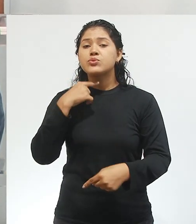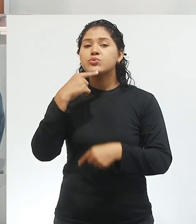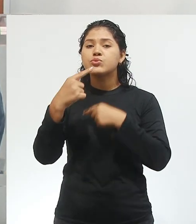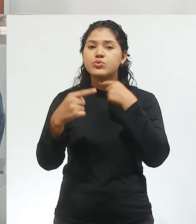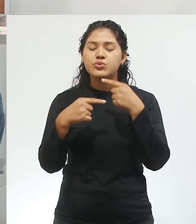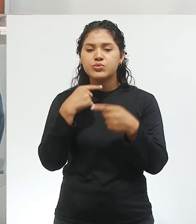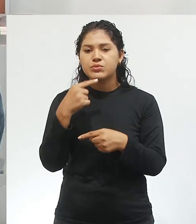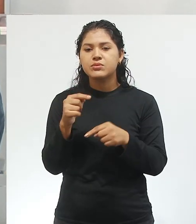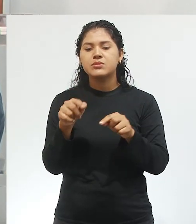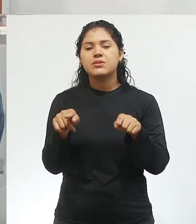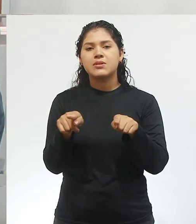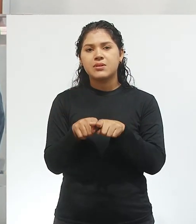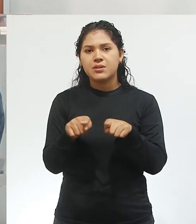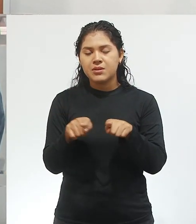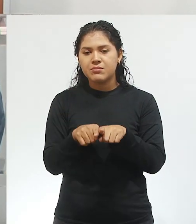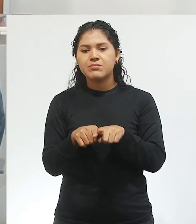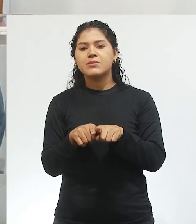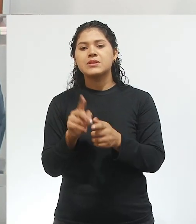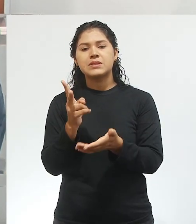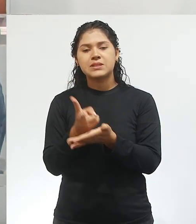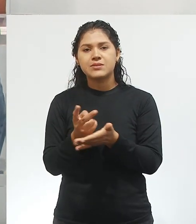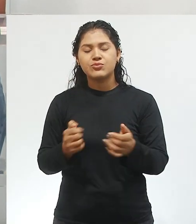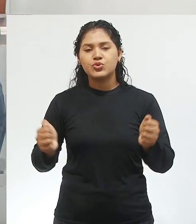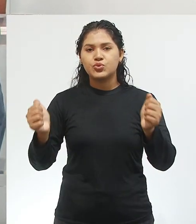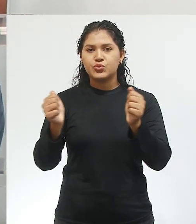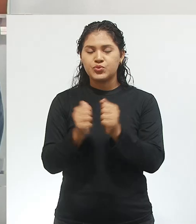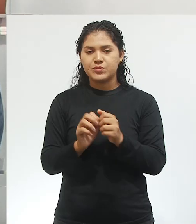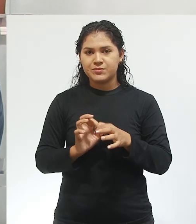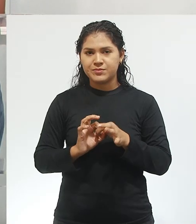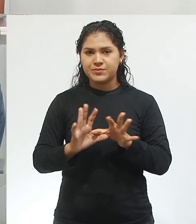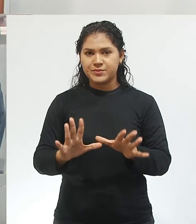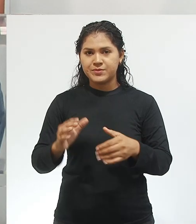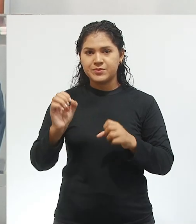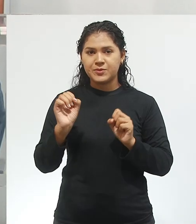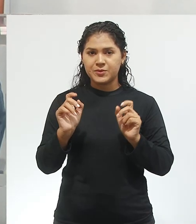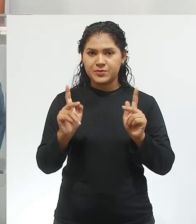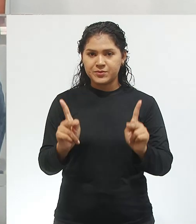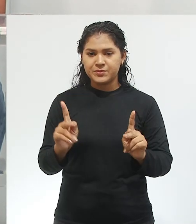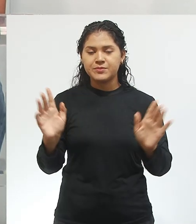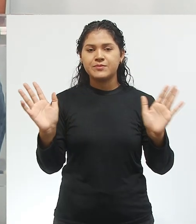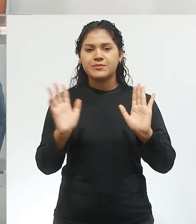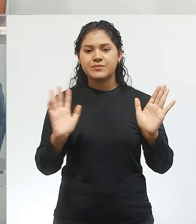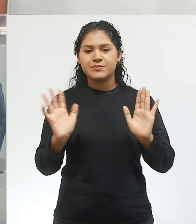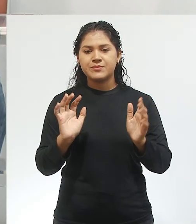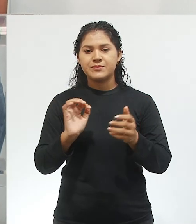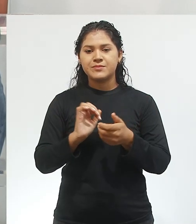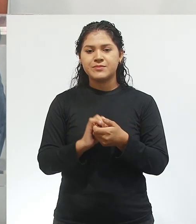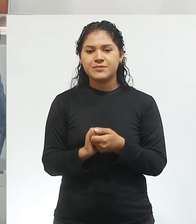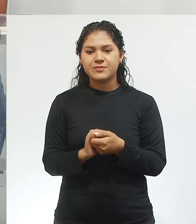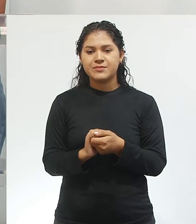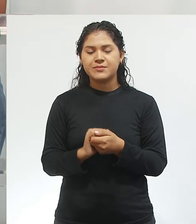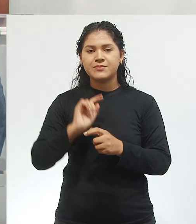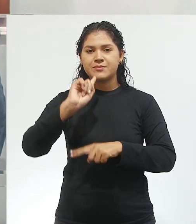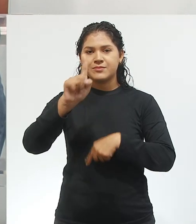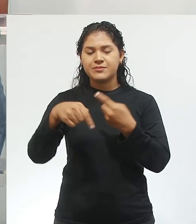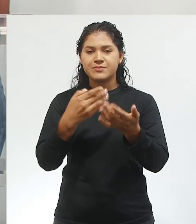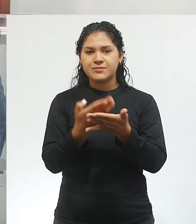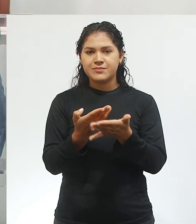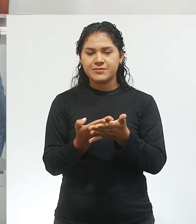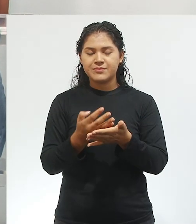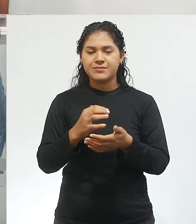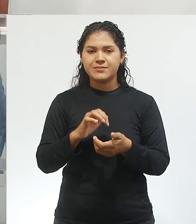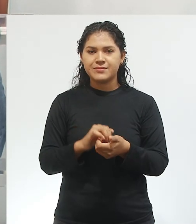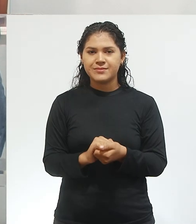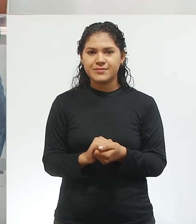suas dúvidas, estaremos sempre à sua disposição, ok? Então, valeu! Até um outro